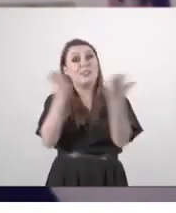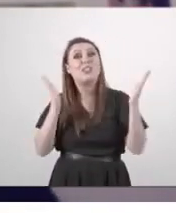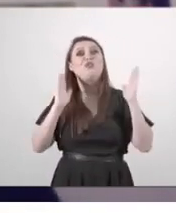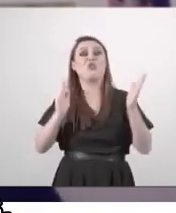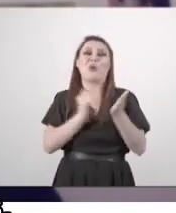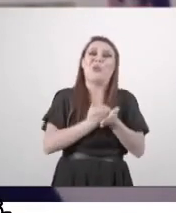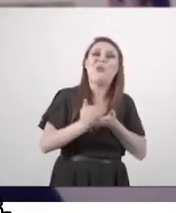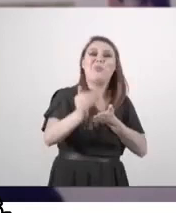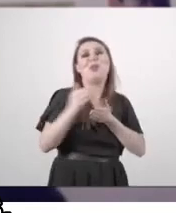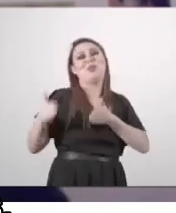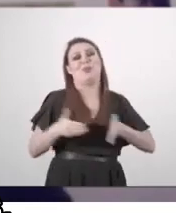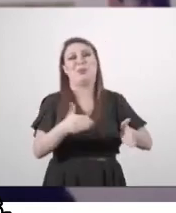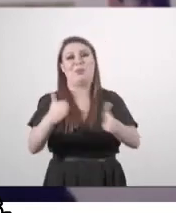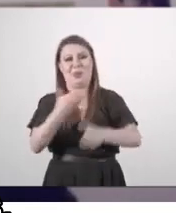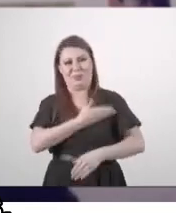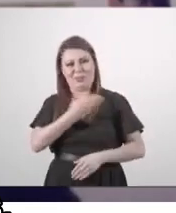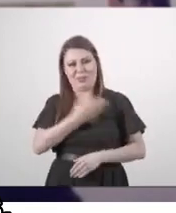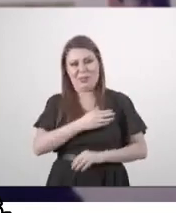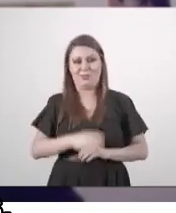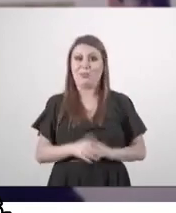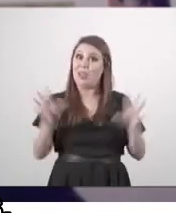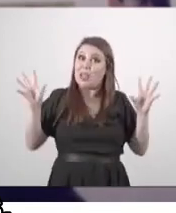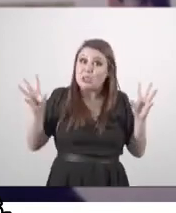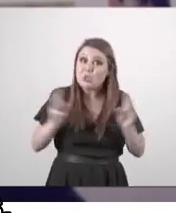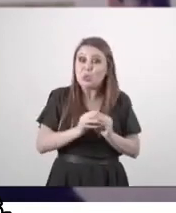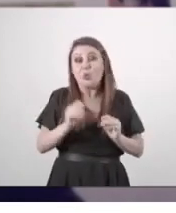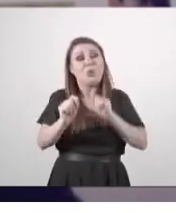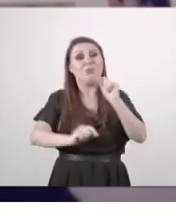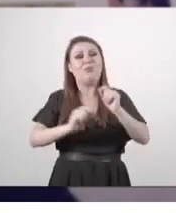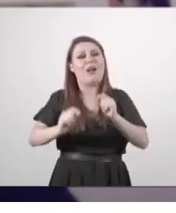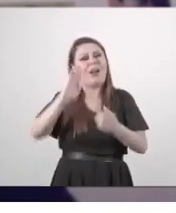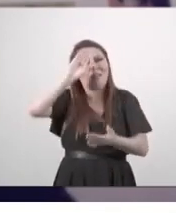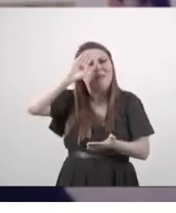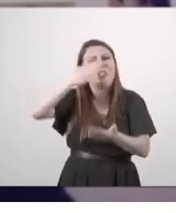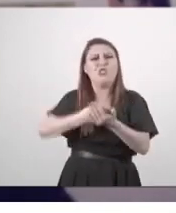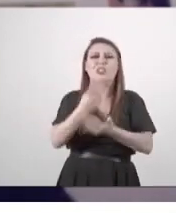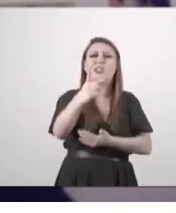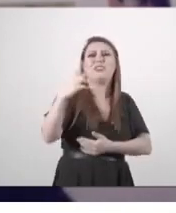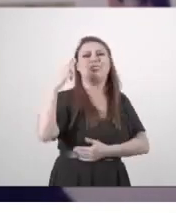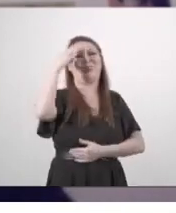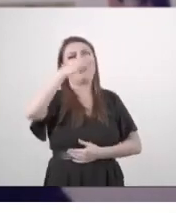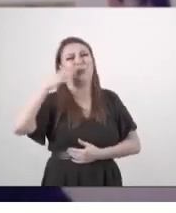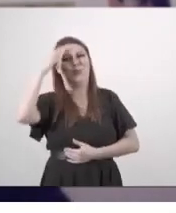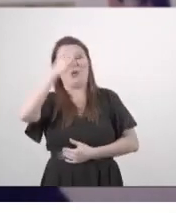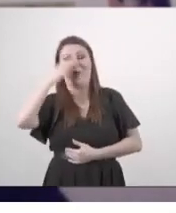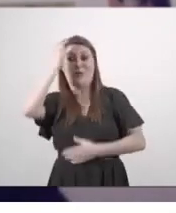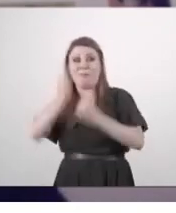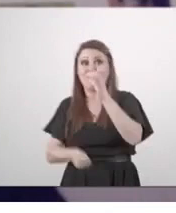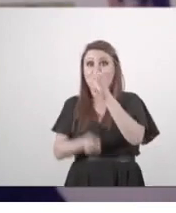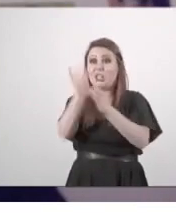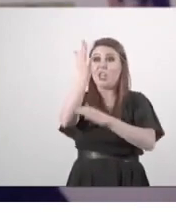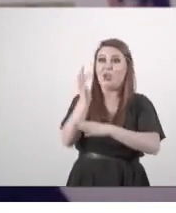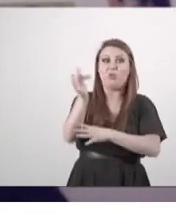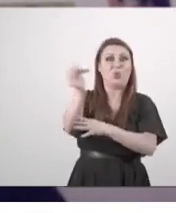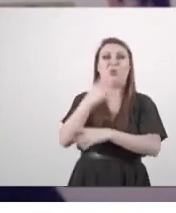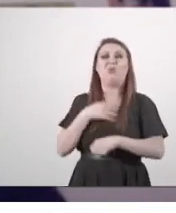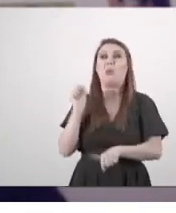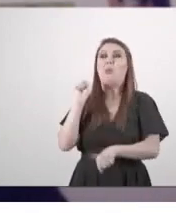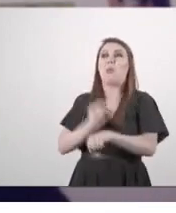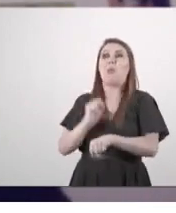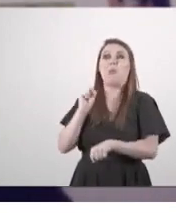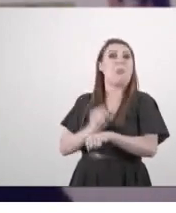caminho. Em síntese, acreditem nos seus sonhos, criem o futuro, não esperem passivamente por ele,